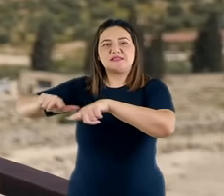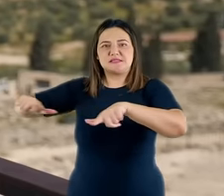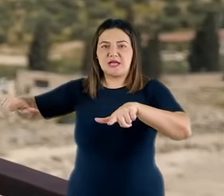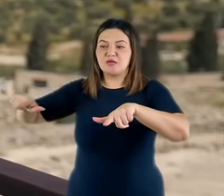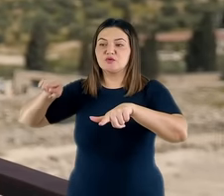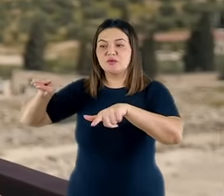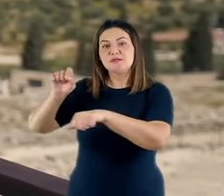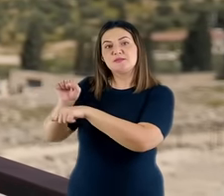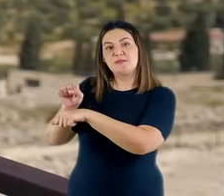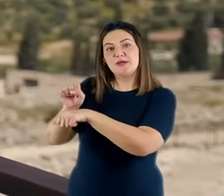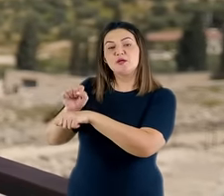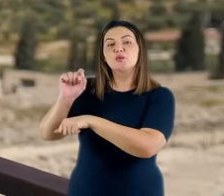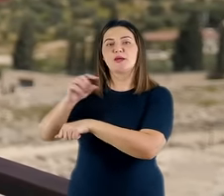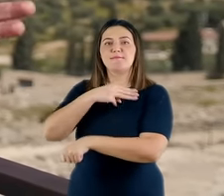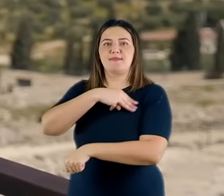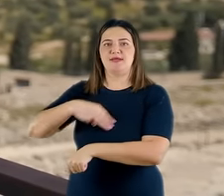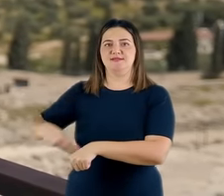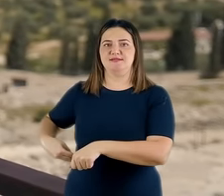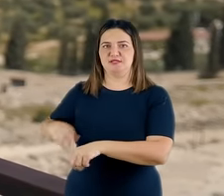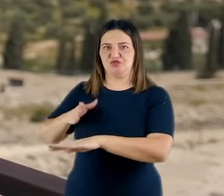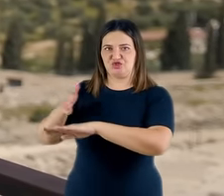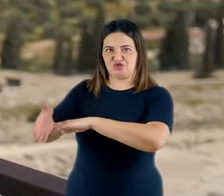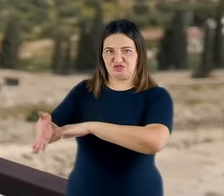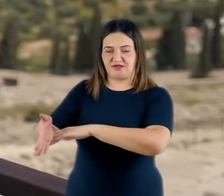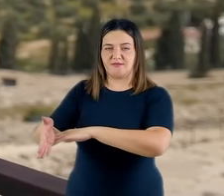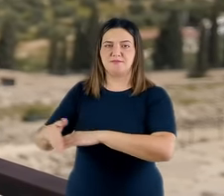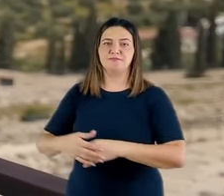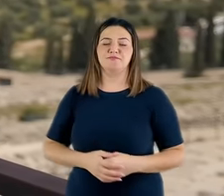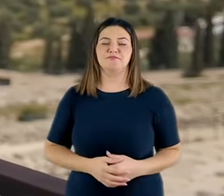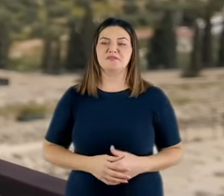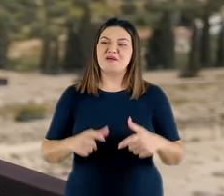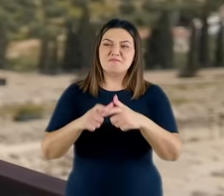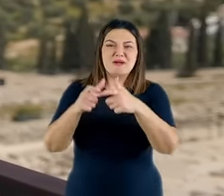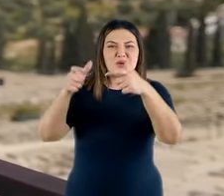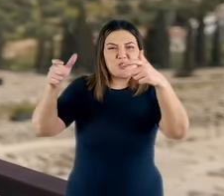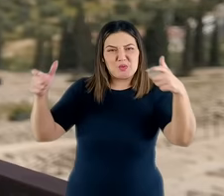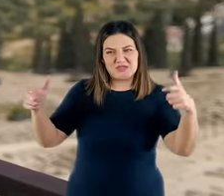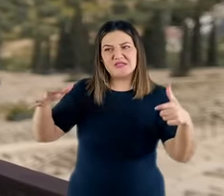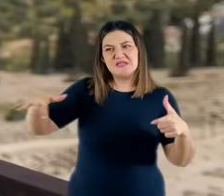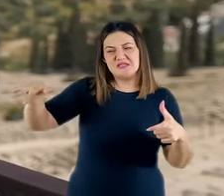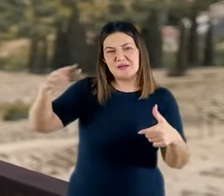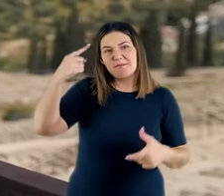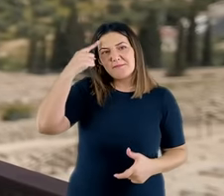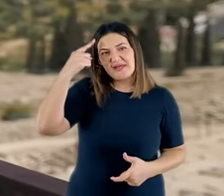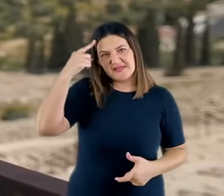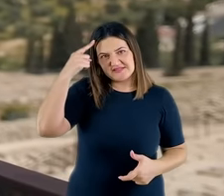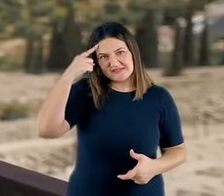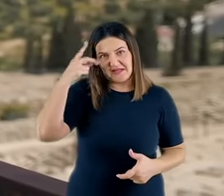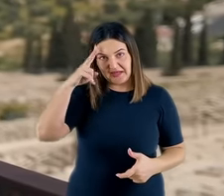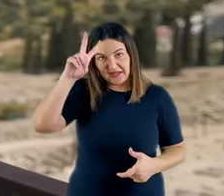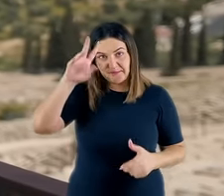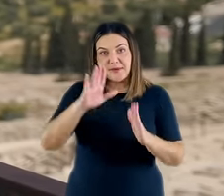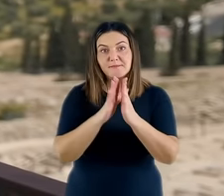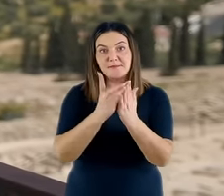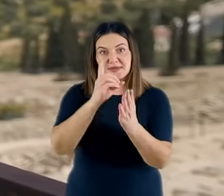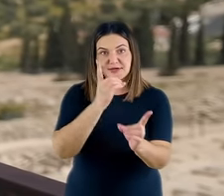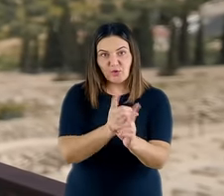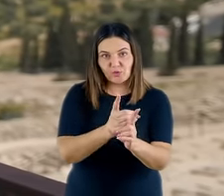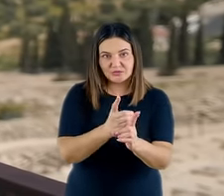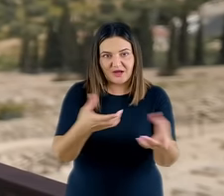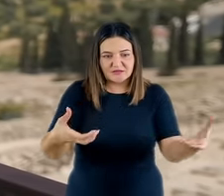espiritualmente para a vinda do Messias. Muitos acreditam, na verdade a maioria dos especialistas, que os famosos manuscritos do Mar